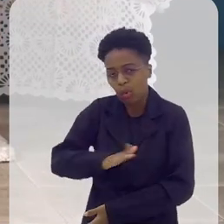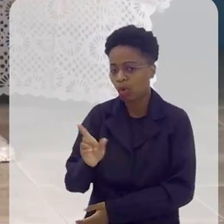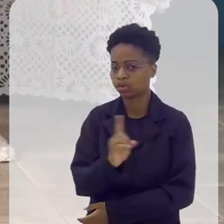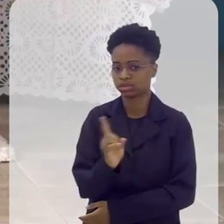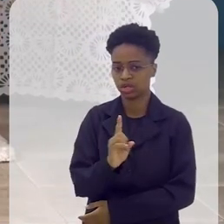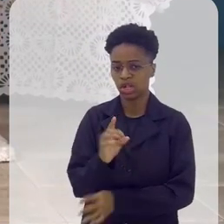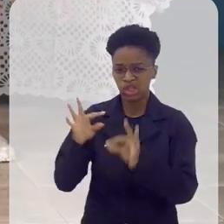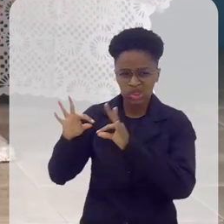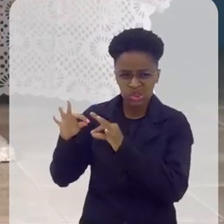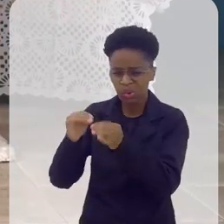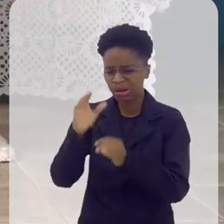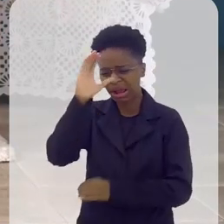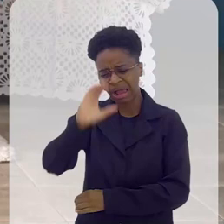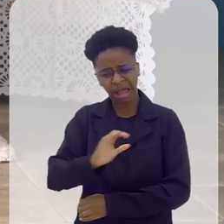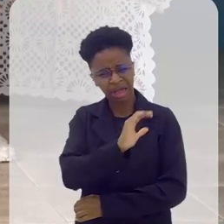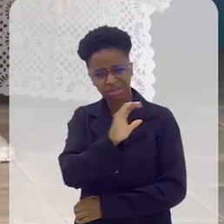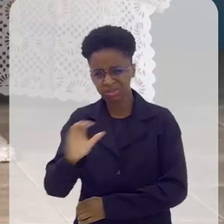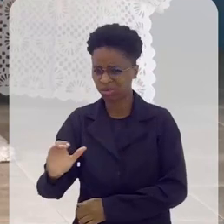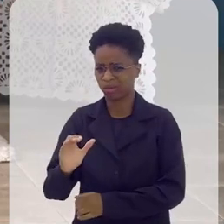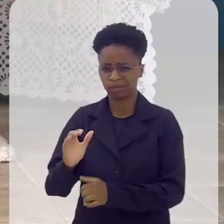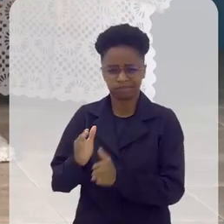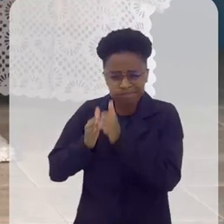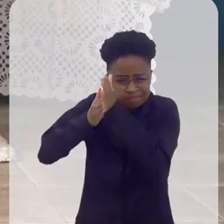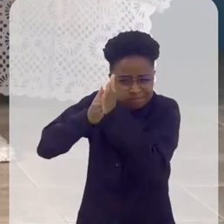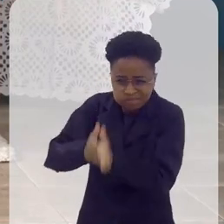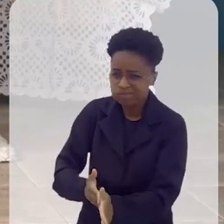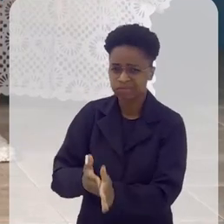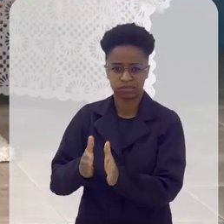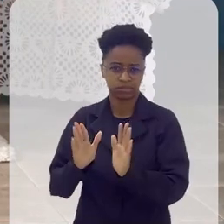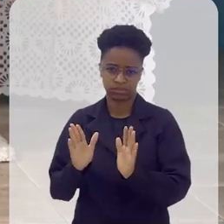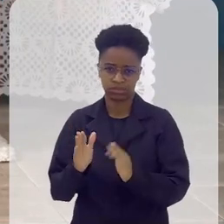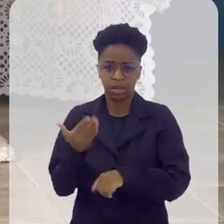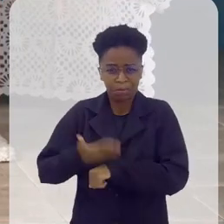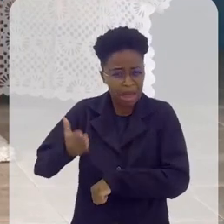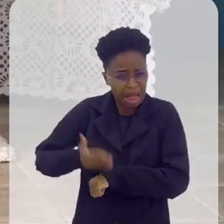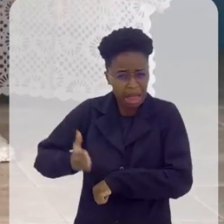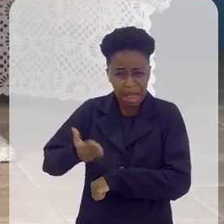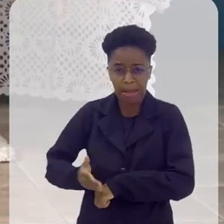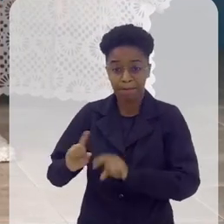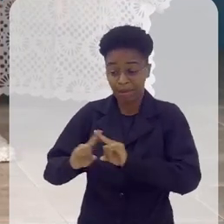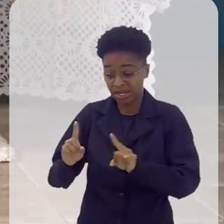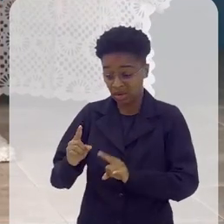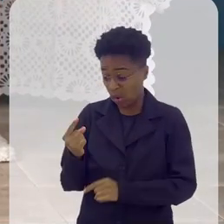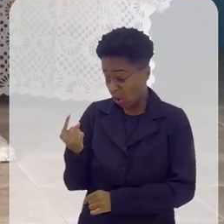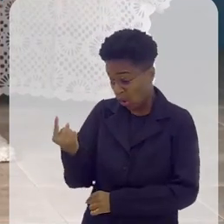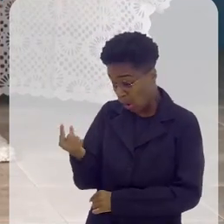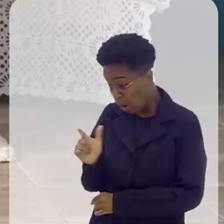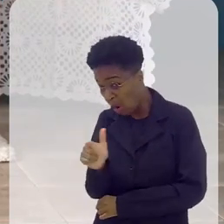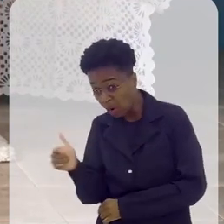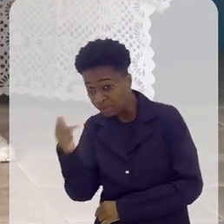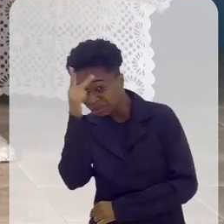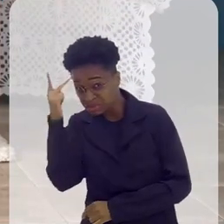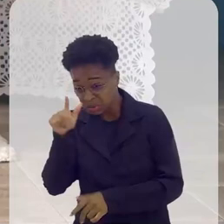gostava disso. Eram todos católicos e praticantes. Então, mais uma família